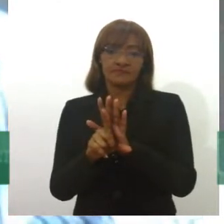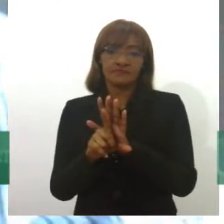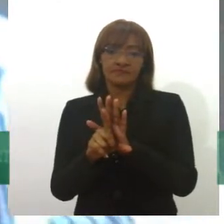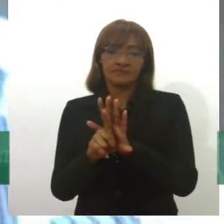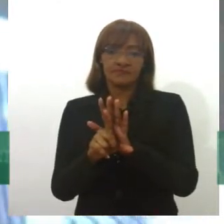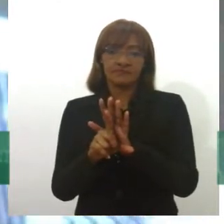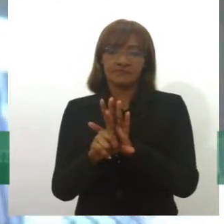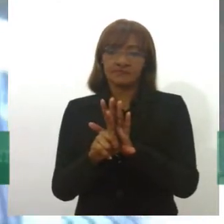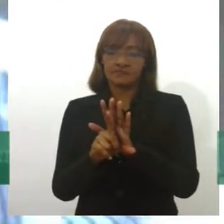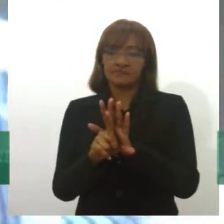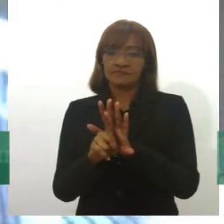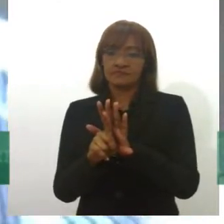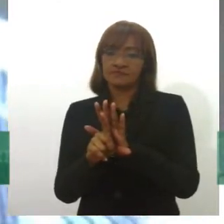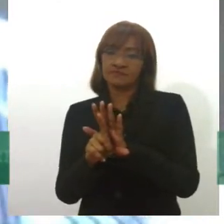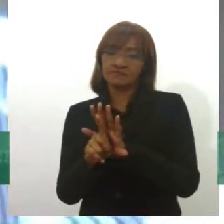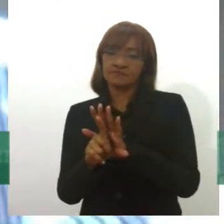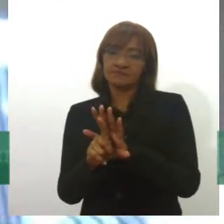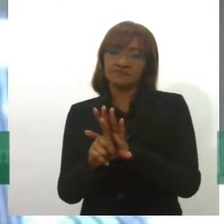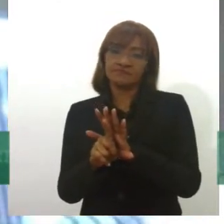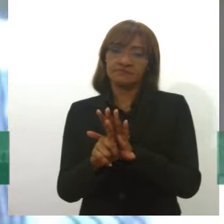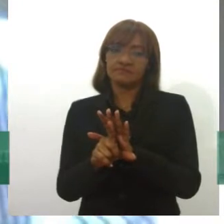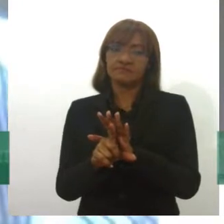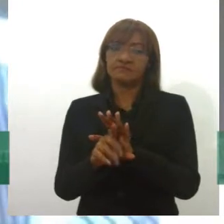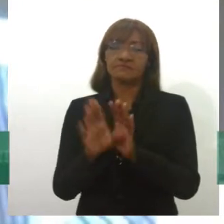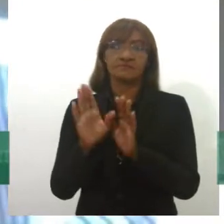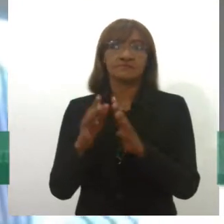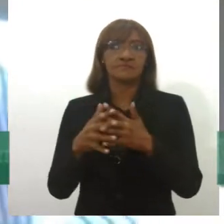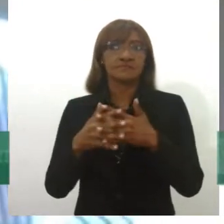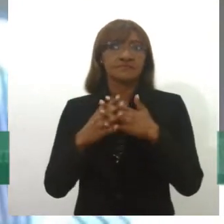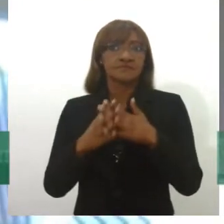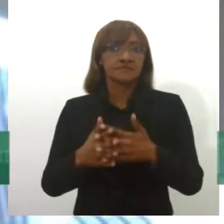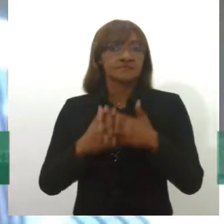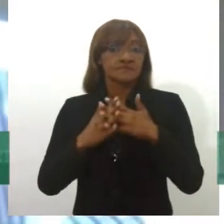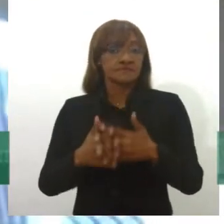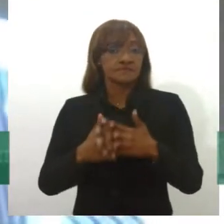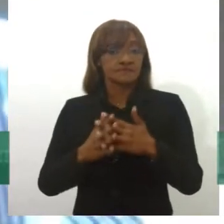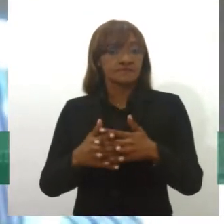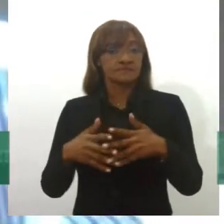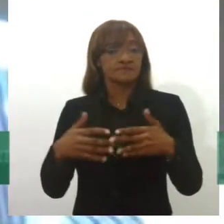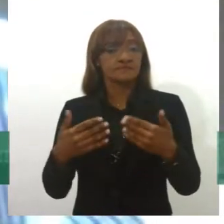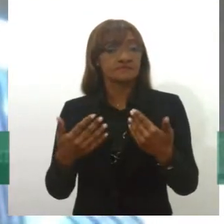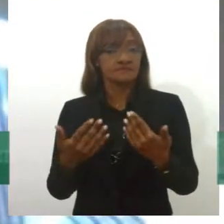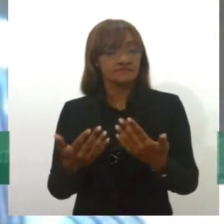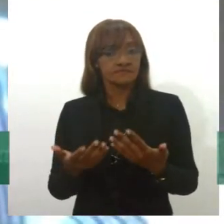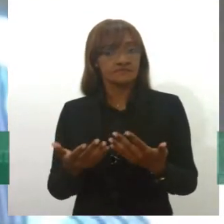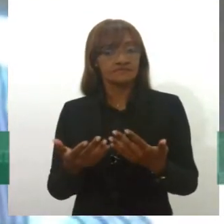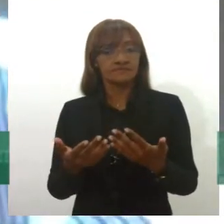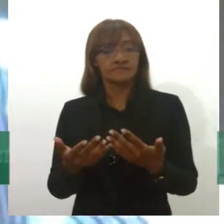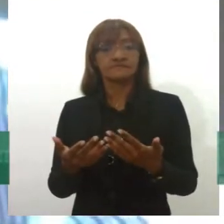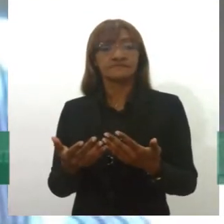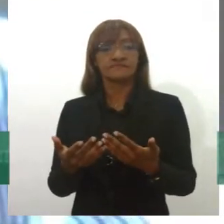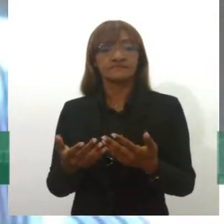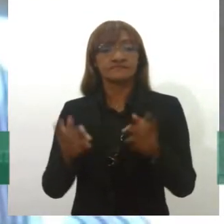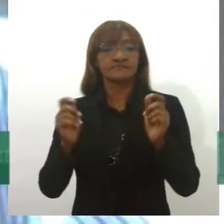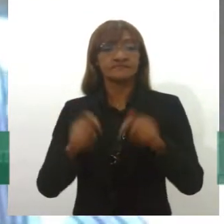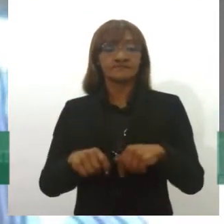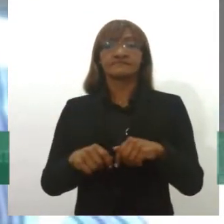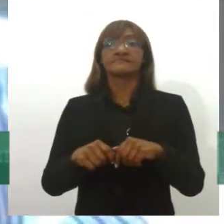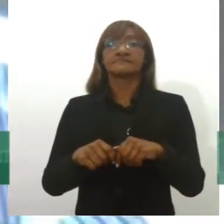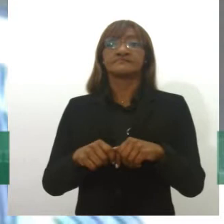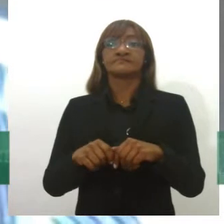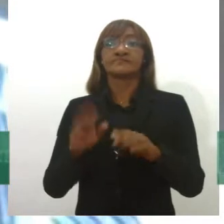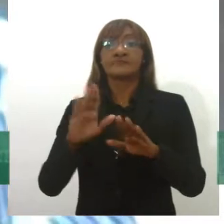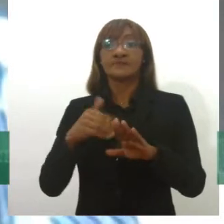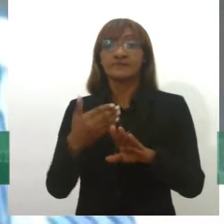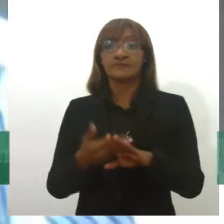vai causar um grande conflito aí, uma grande crise aí para poder definir essa alíquota